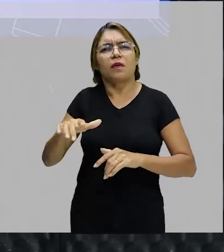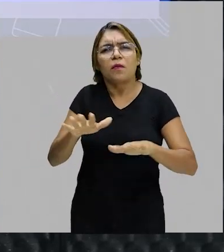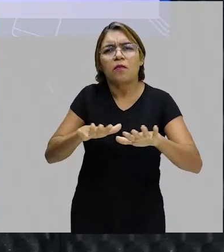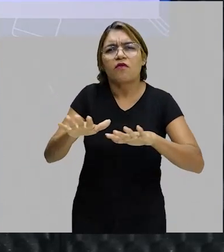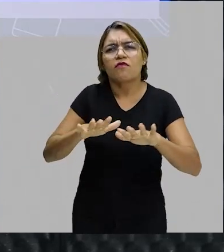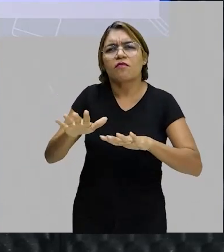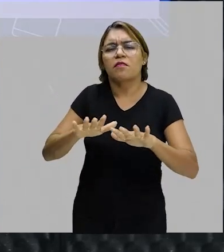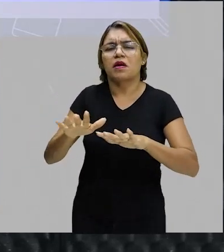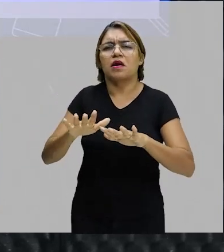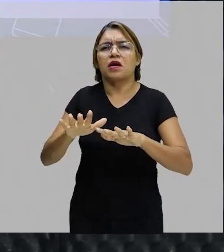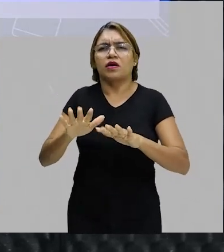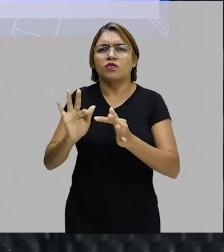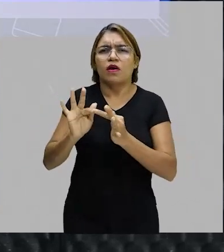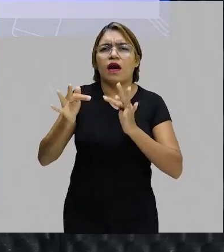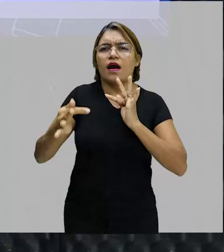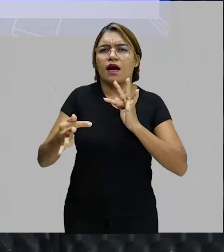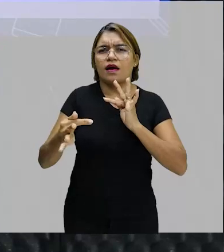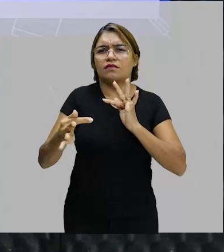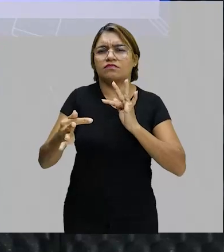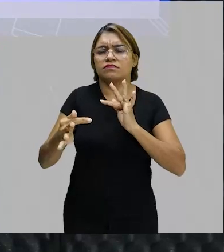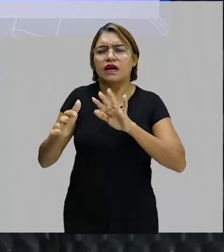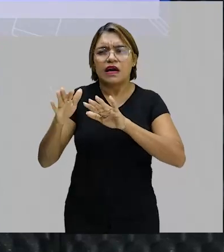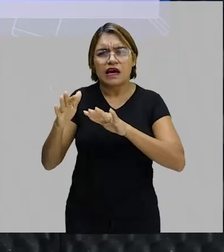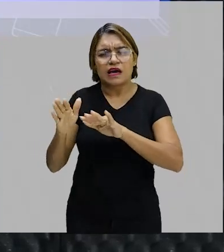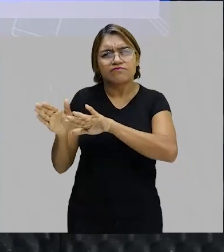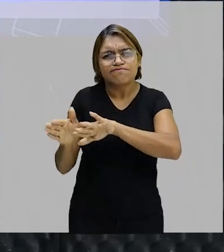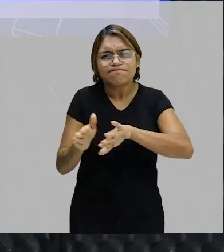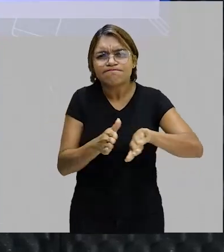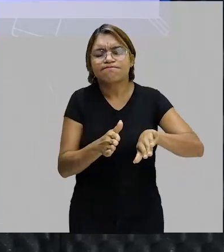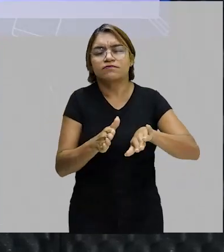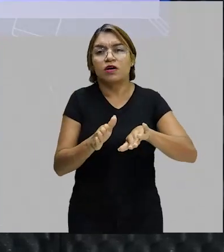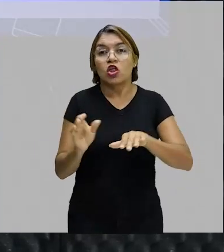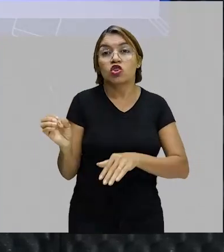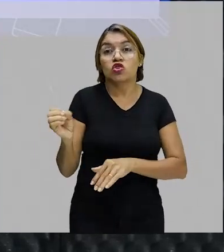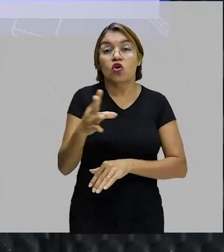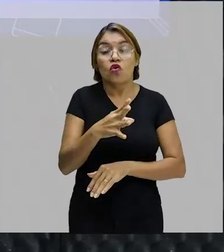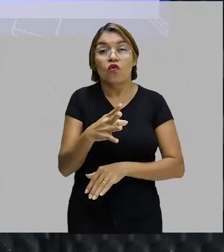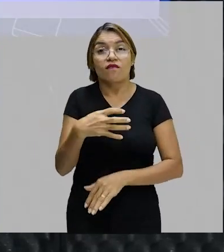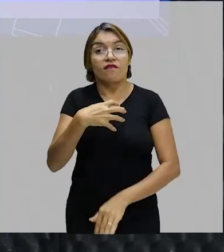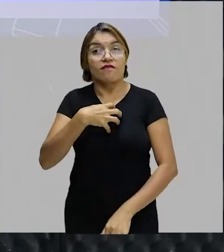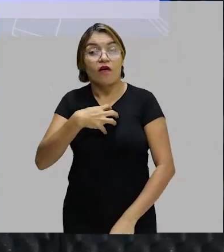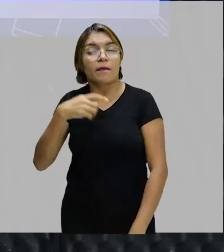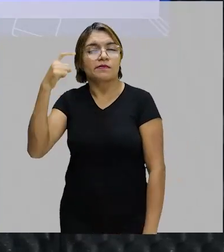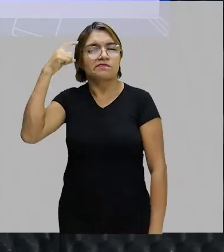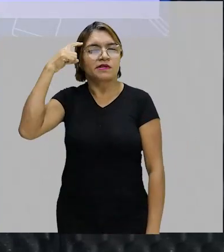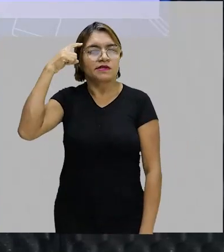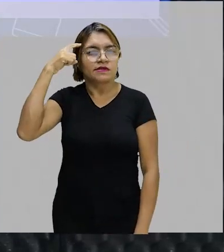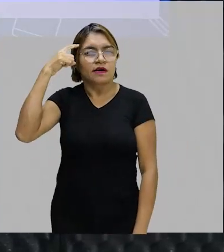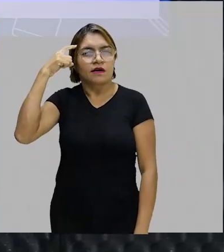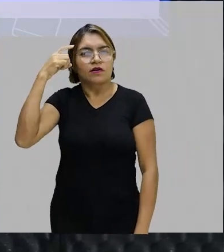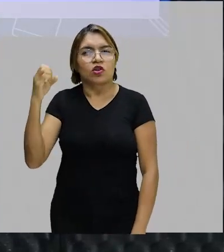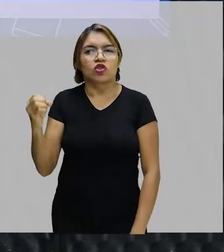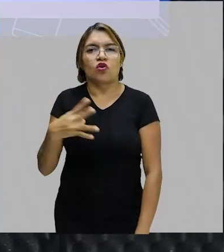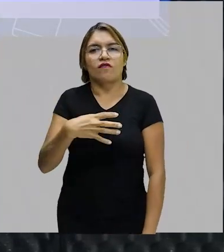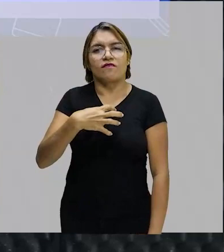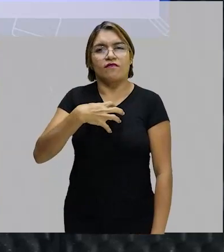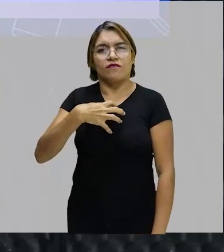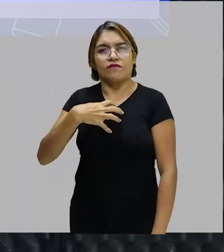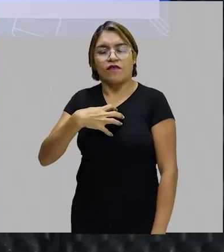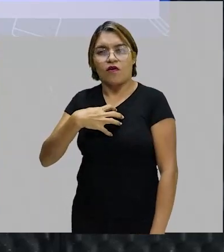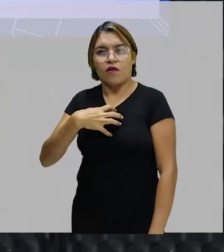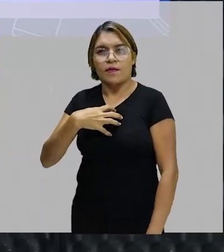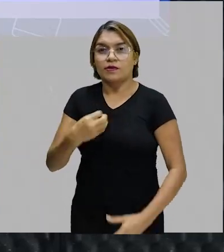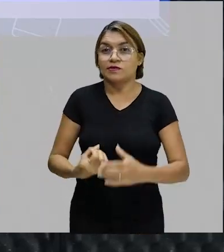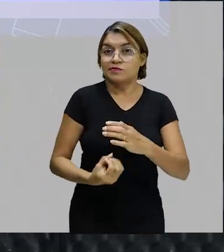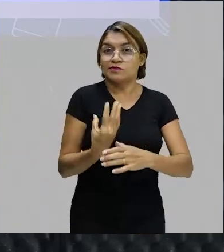queremos um novo estilo, nós queremos uma nova forma de compor, um novo jeito de pensar, um novo jeito de produzir. Isso se dava tanto